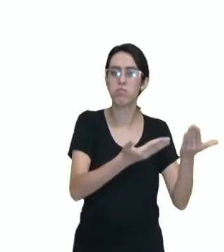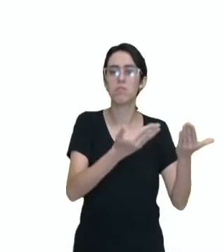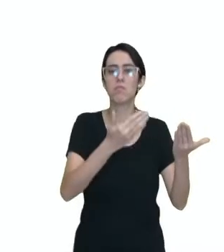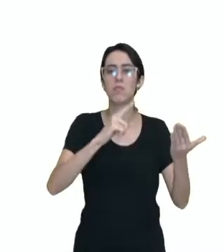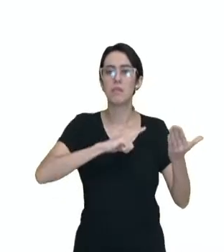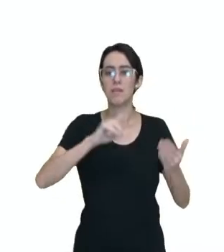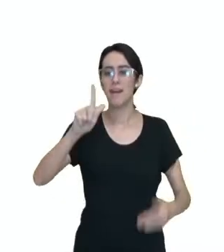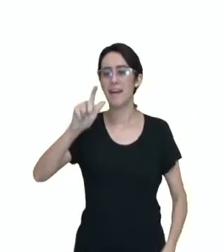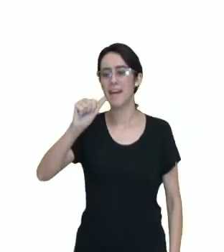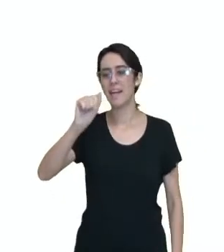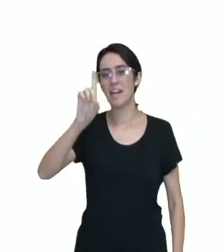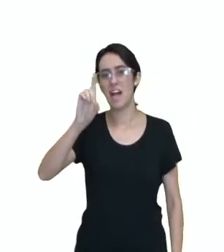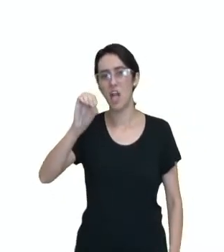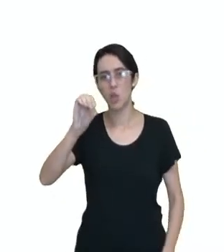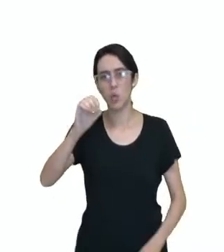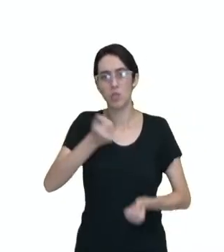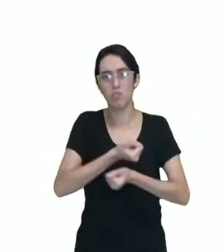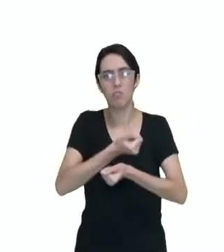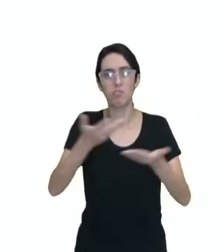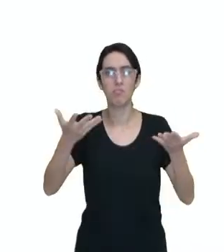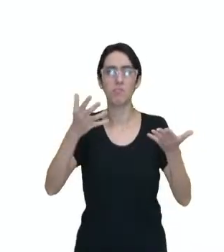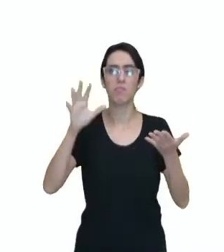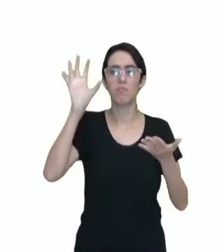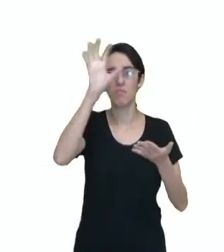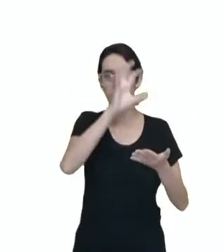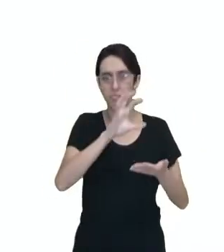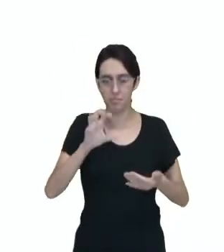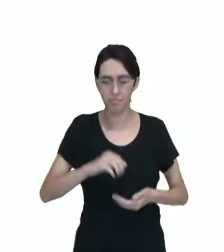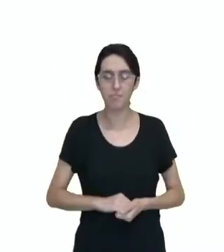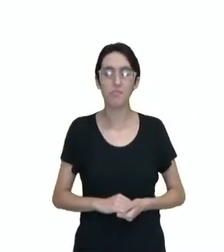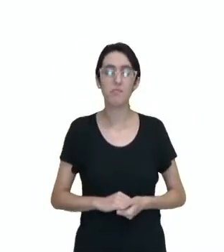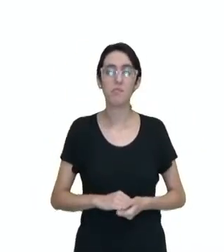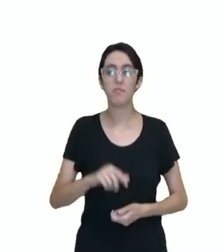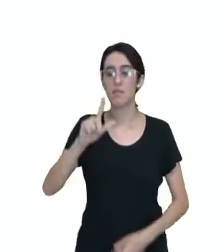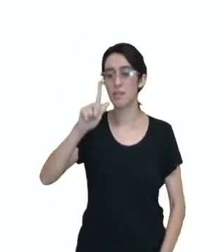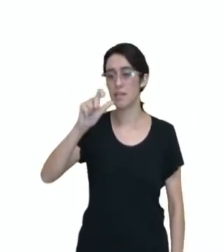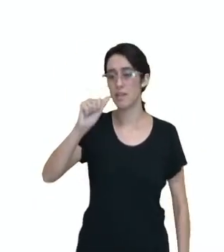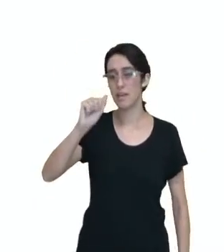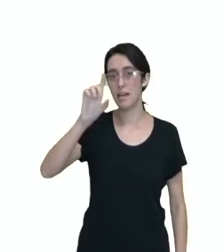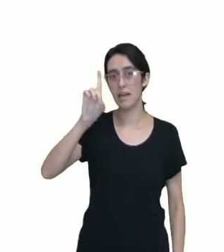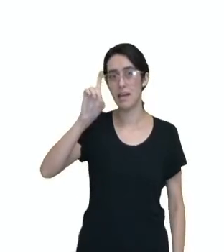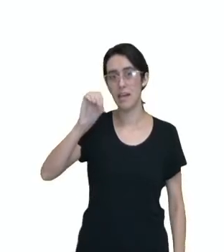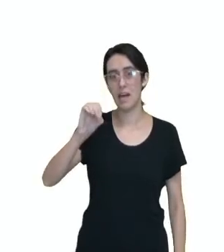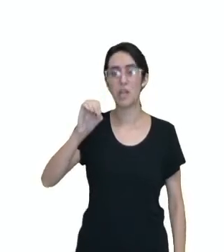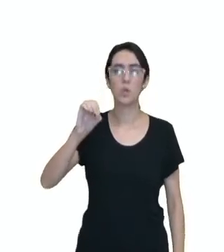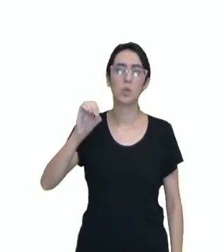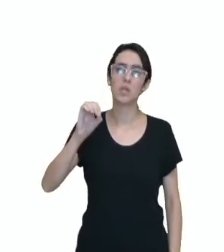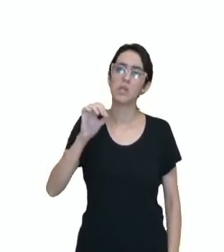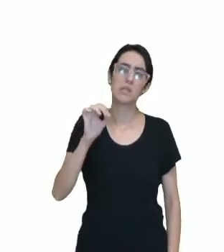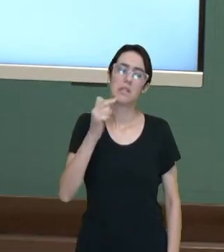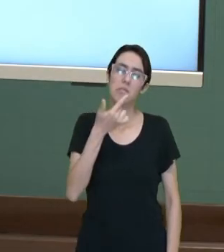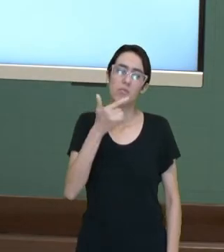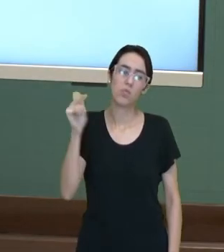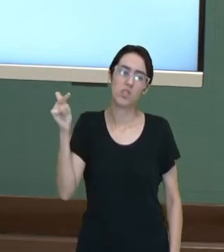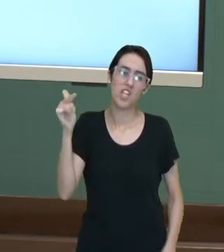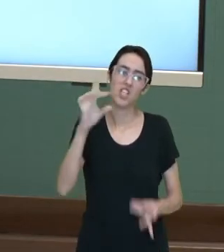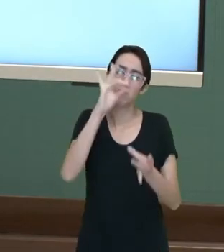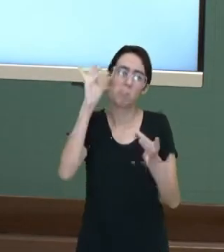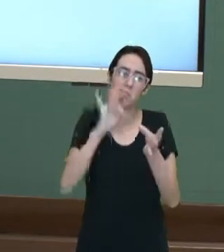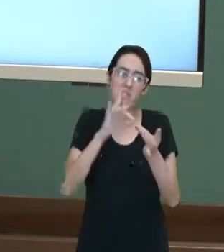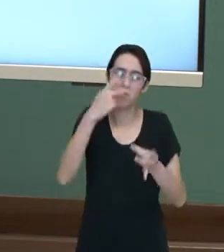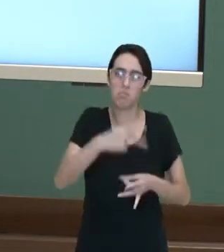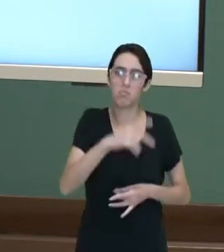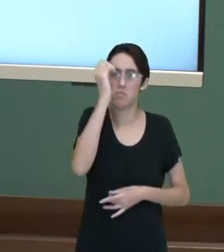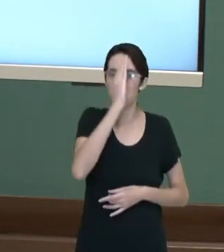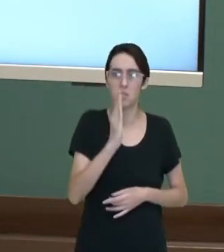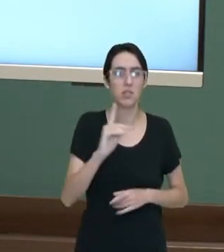vacum para algumas regiões do Brasil. O gado, ele não é um animal típico aqui do Brasil, foi introduzido